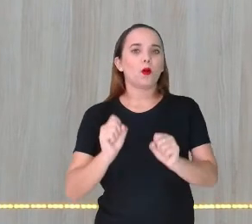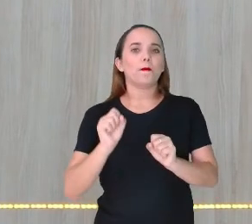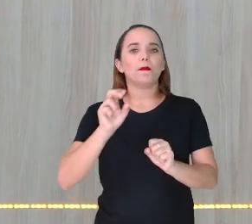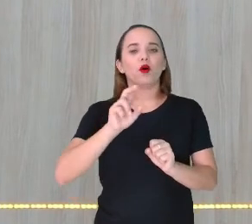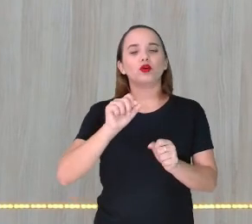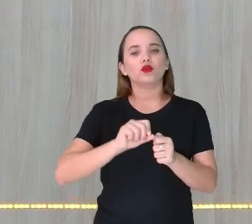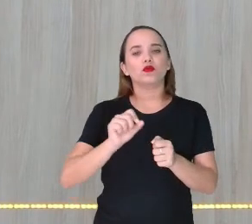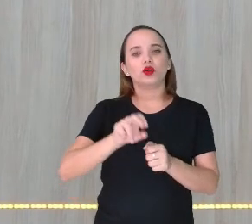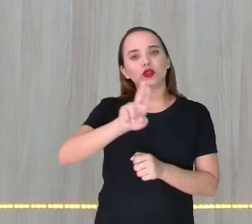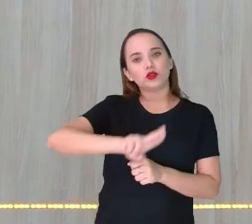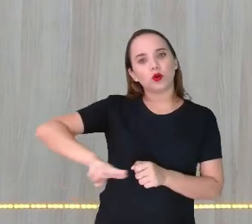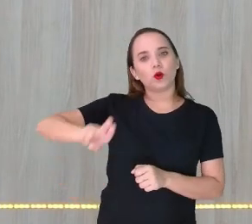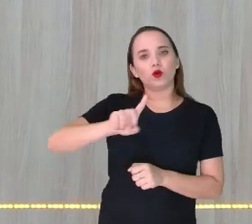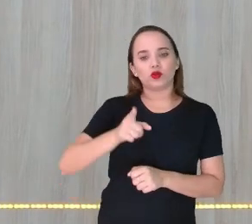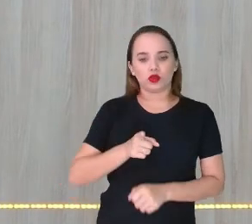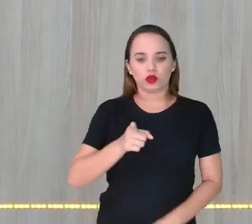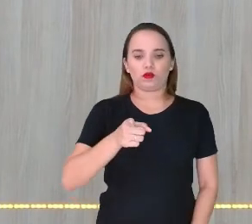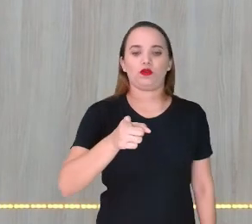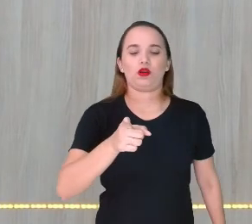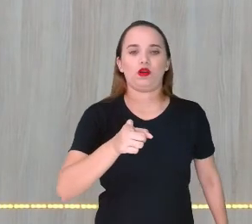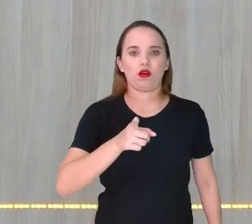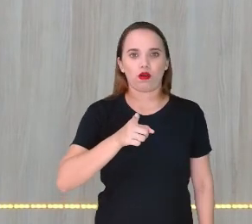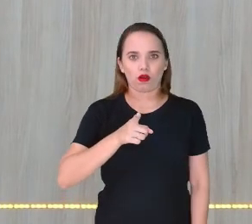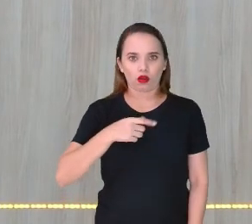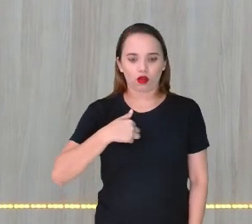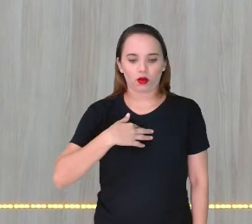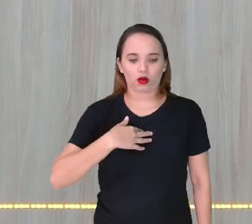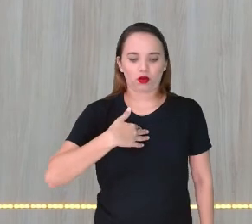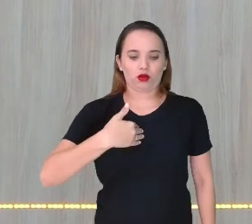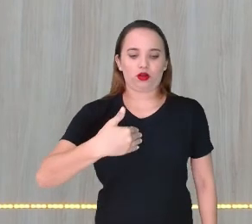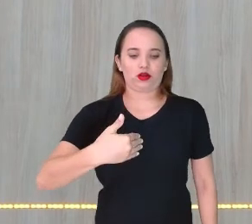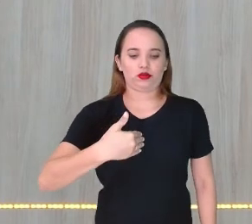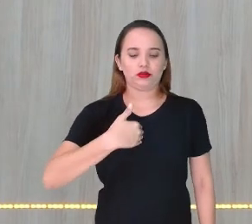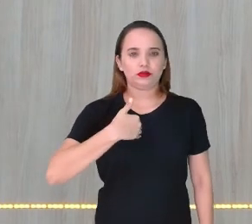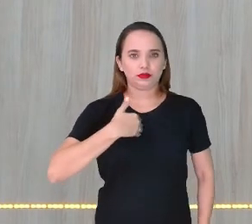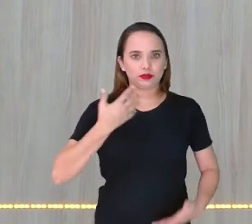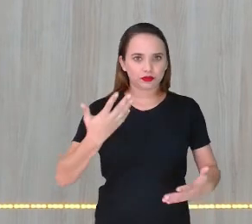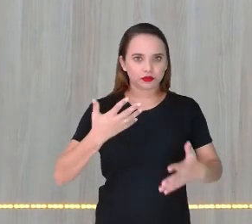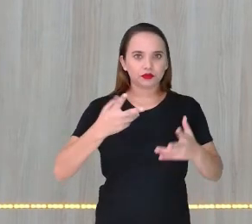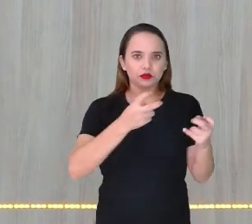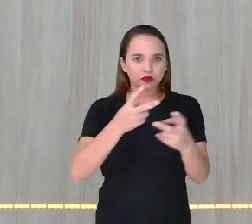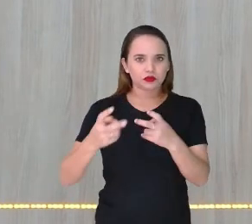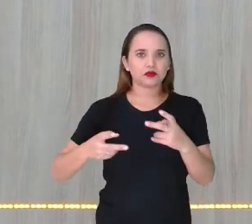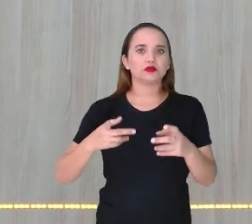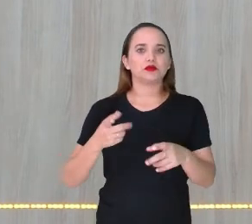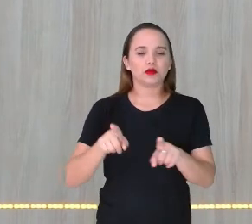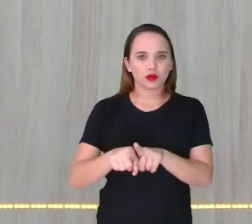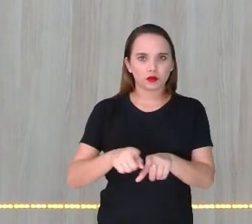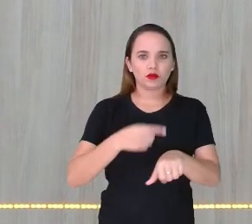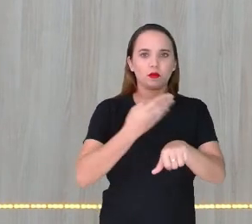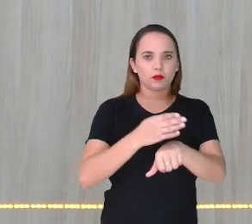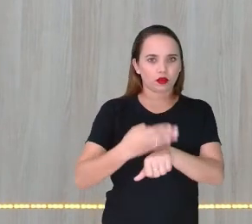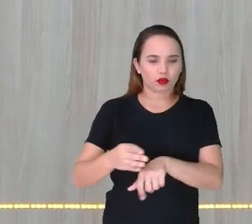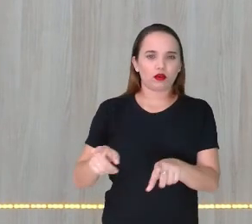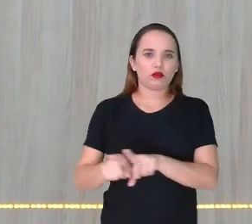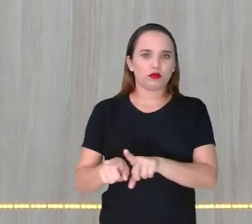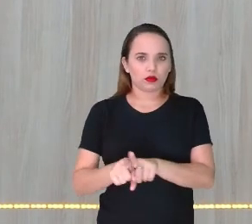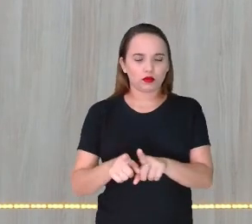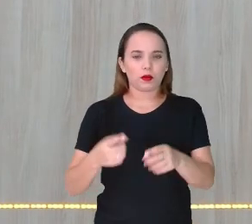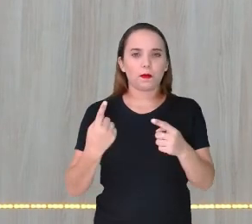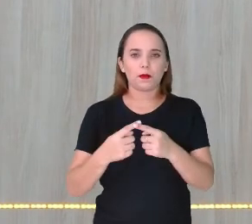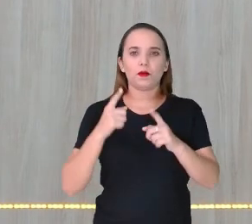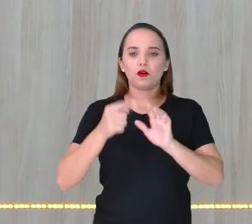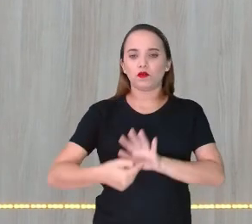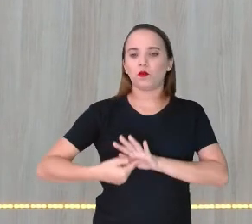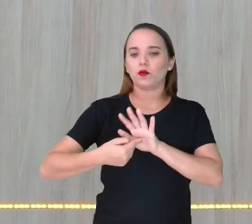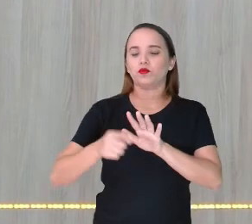fazer utilizando a frente, né? Então, a gente vai ver e vai fazer na prática também, porque eu vou trazer